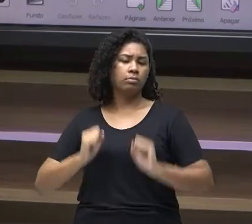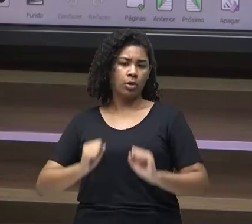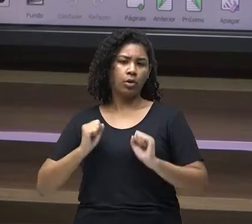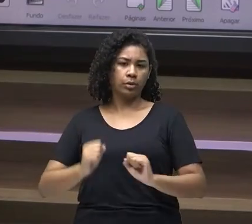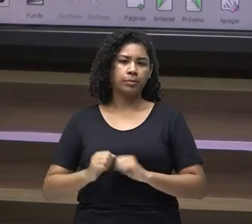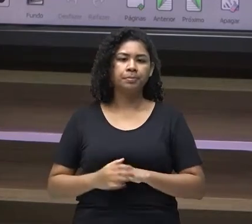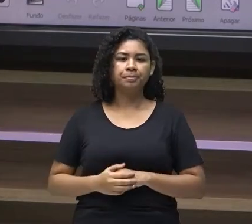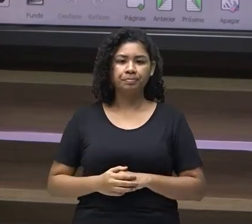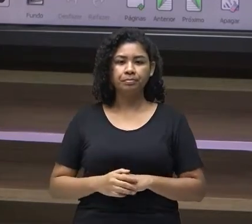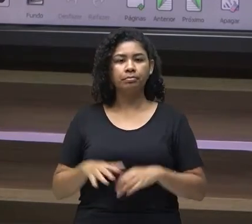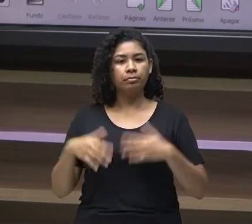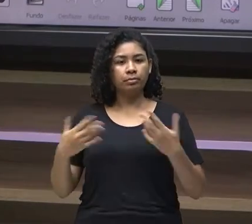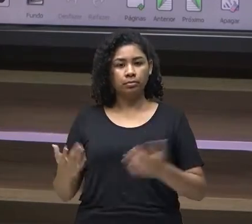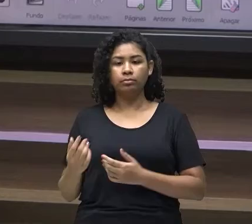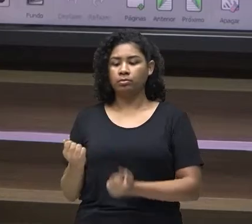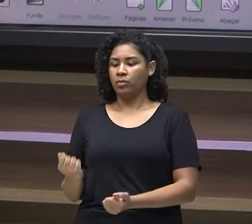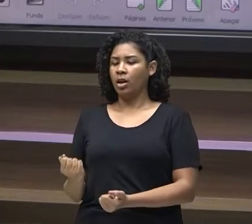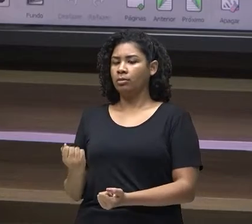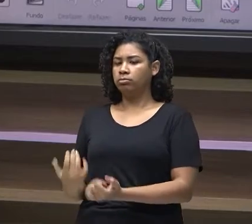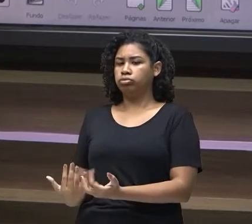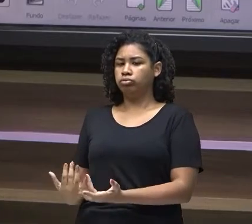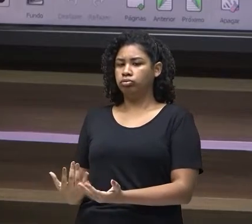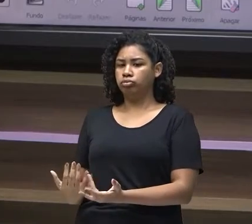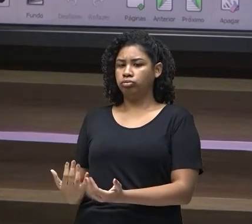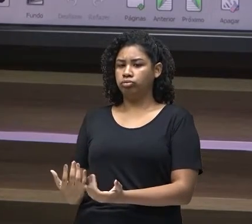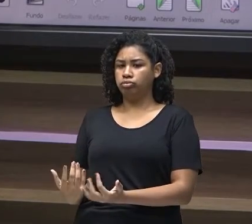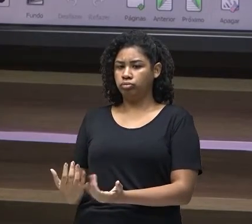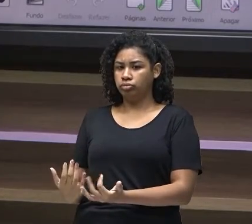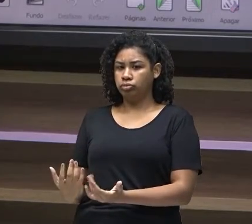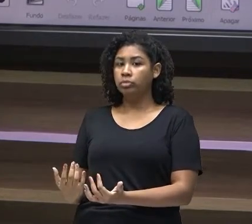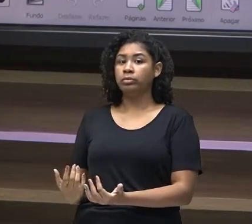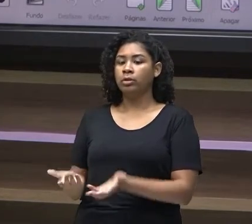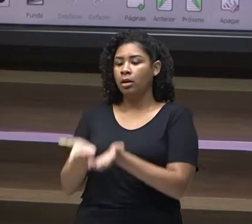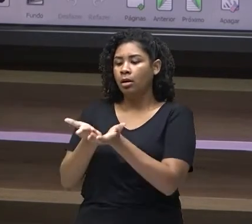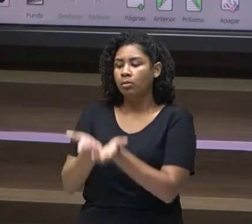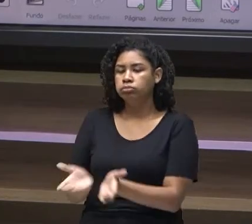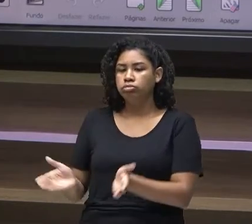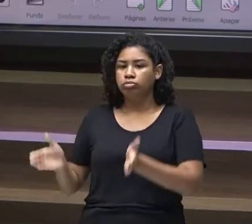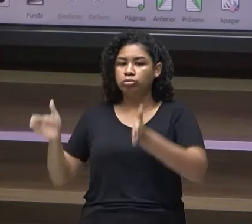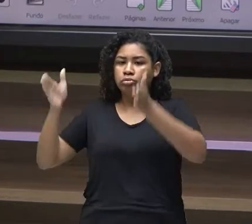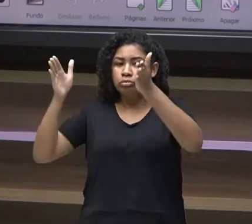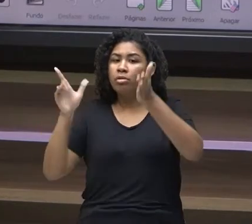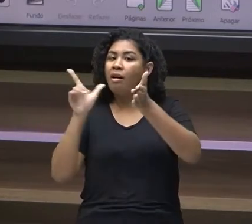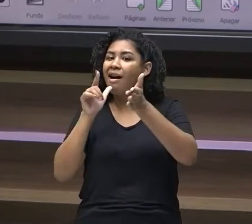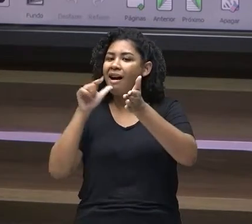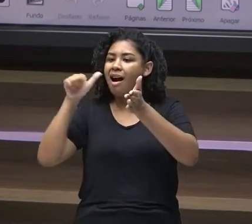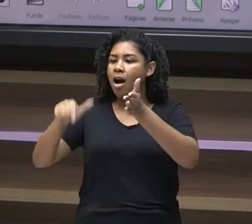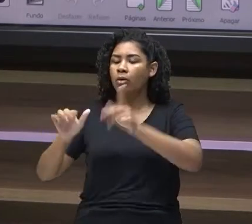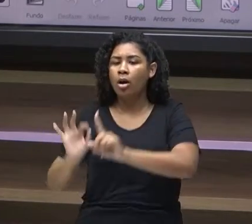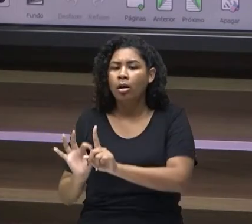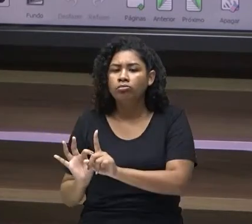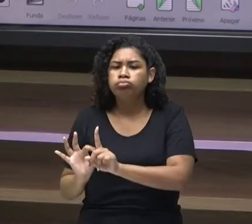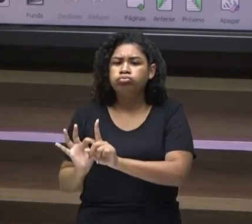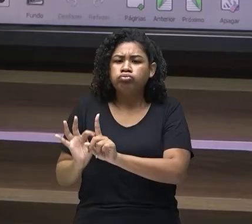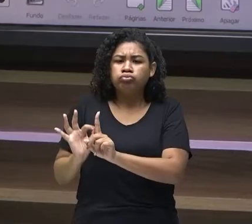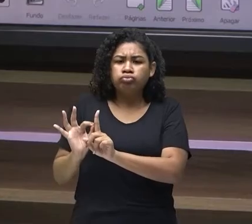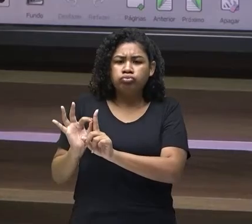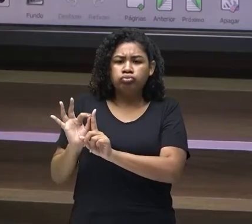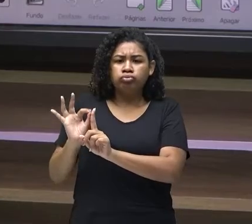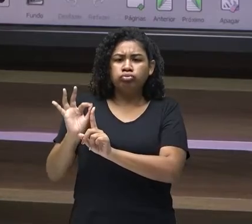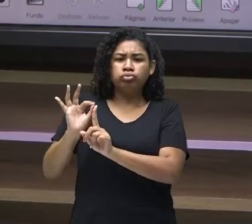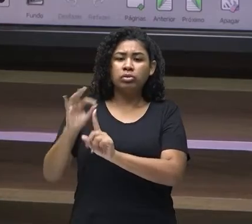aí ocorreu ali a queima desse combustível, a água ela vai aquecer, olha a energia térmica acontecendo, A água